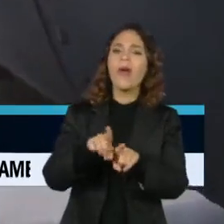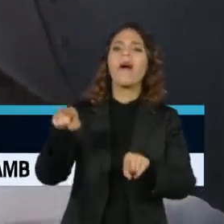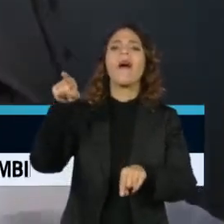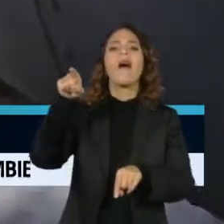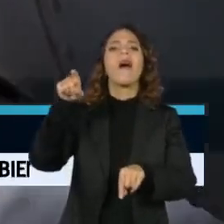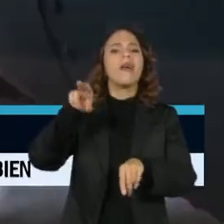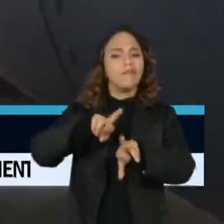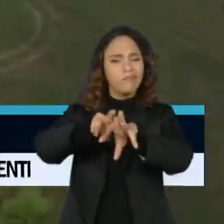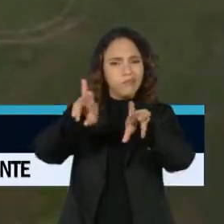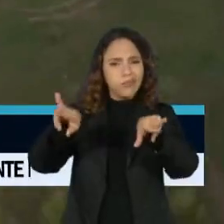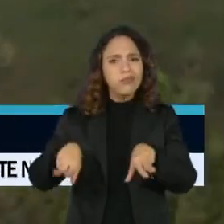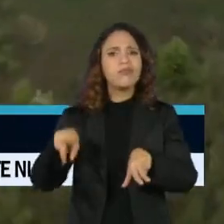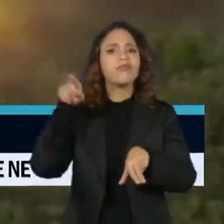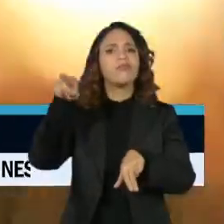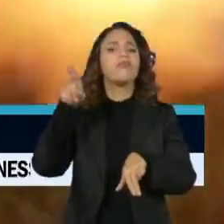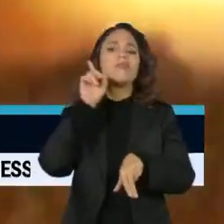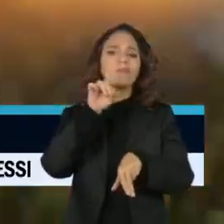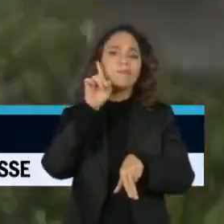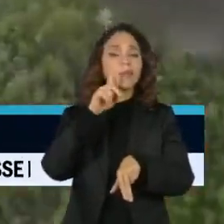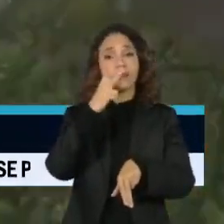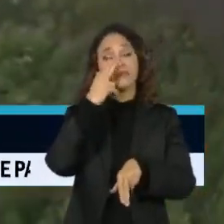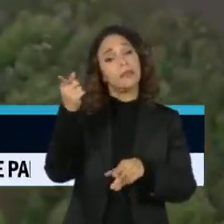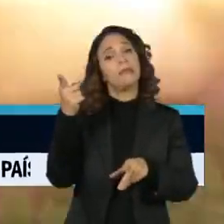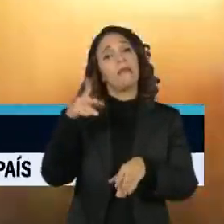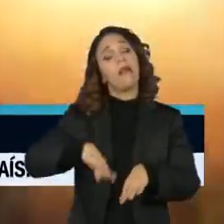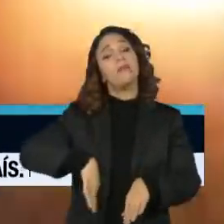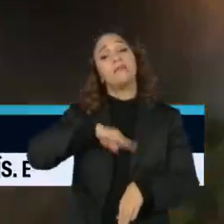e pode recuar da ajuda ao país.